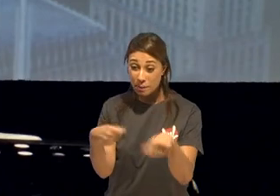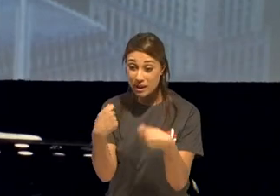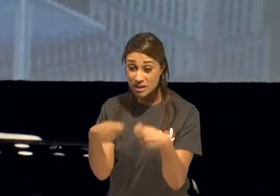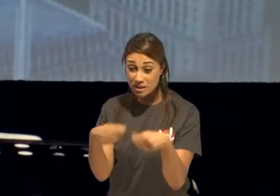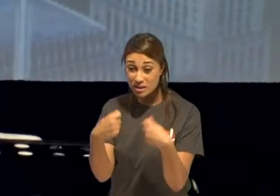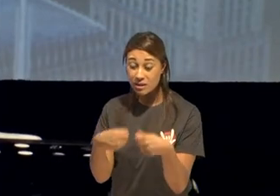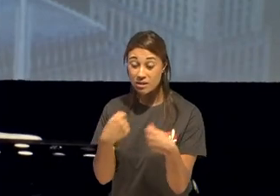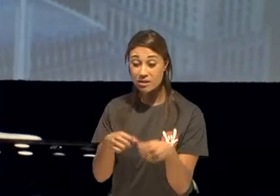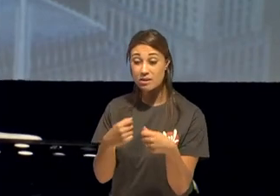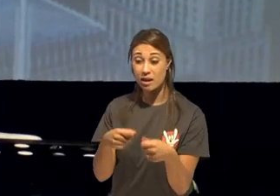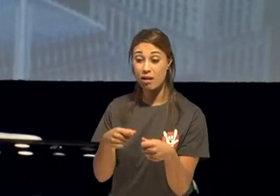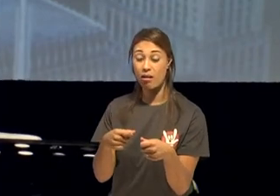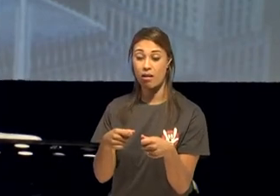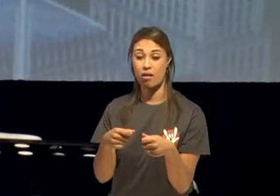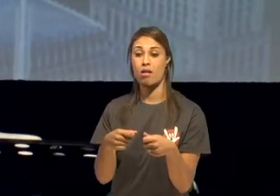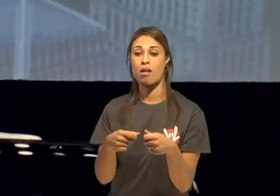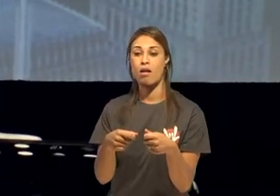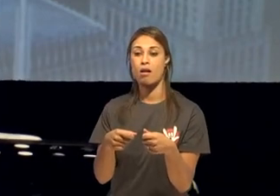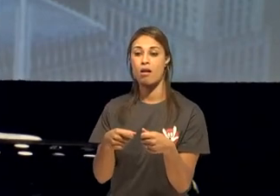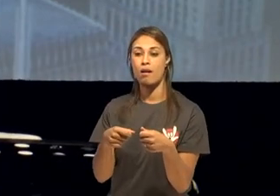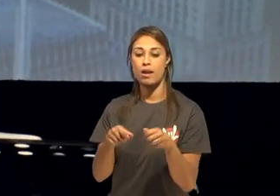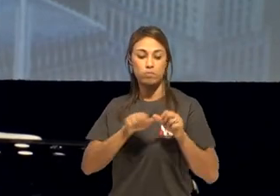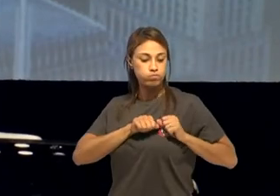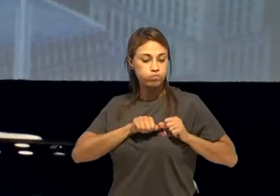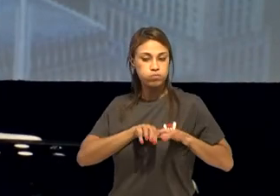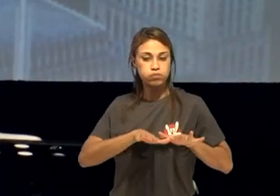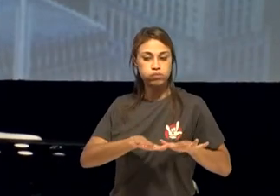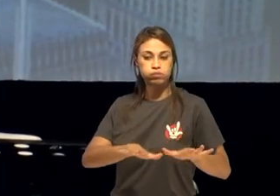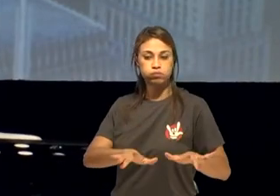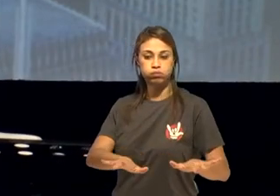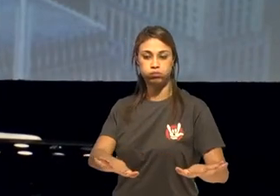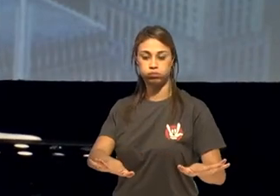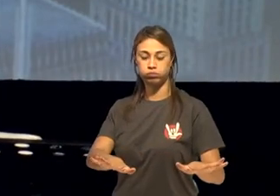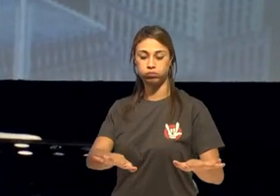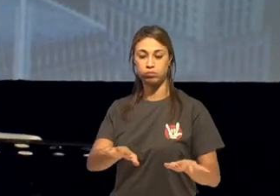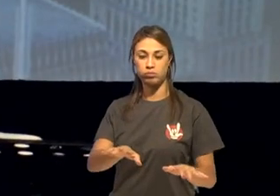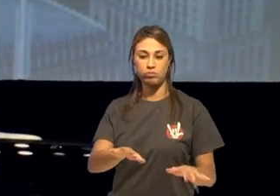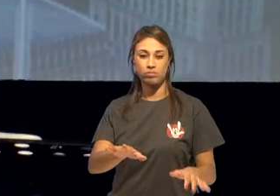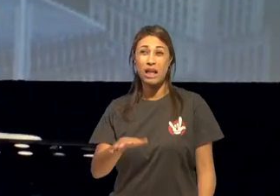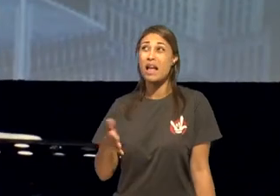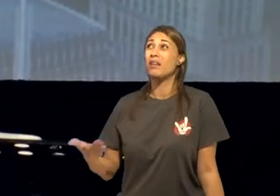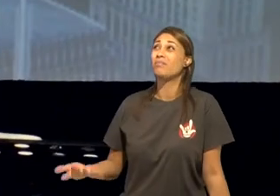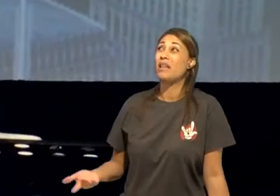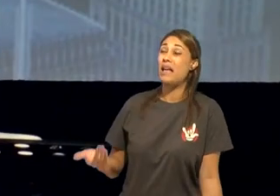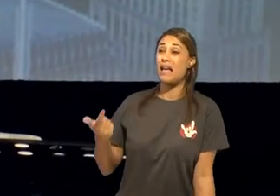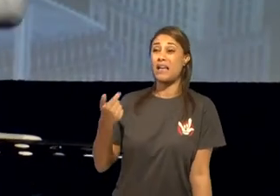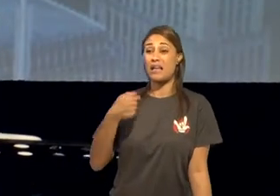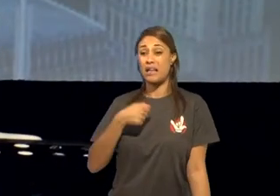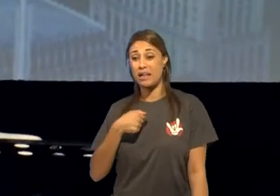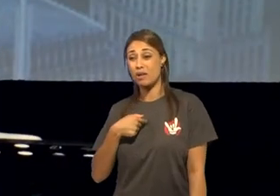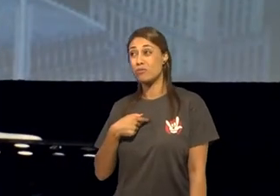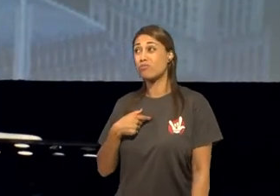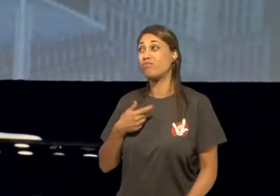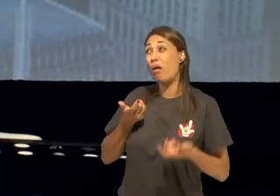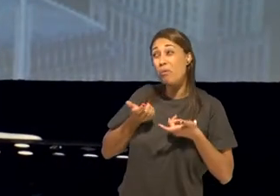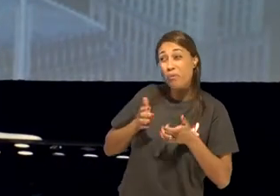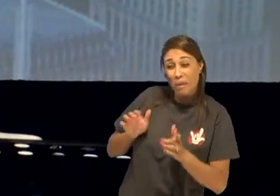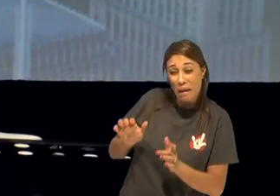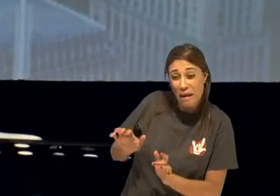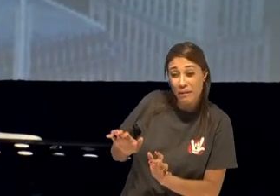Guilherme, eu não tenho dado frutos. Então você precisa permitir ser cavado. Ser cavado por Deus. E Ele te